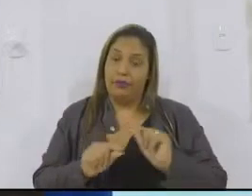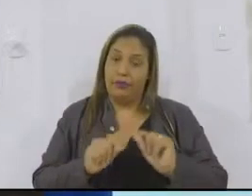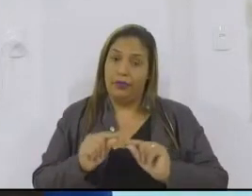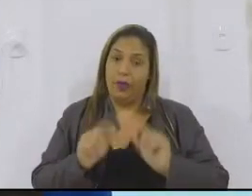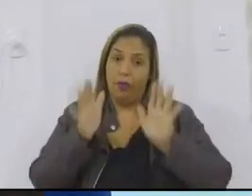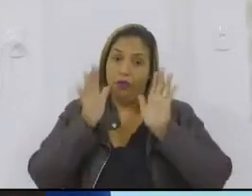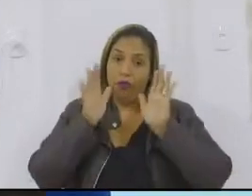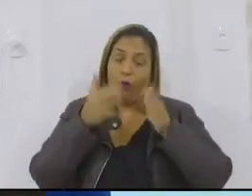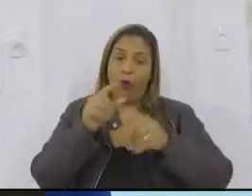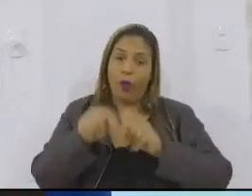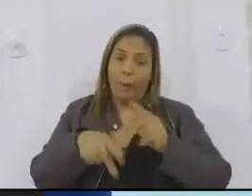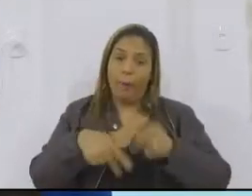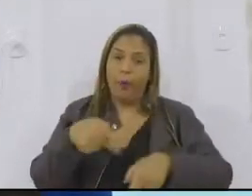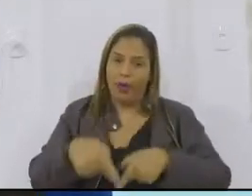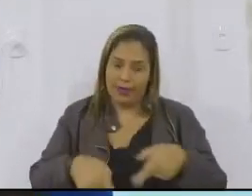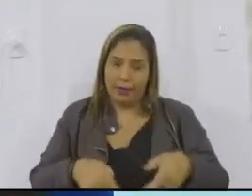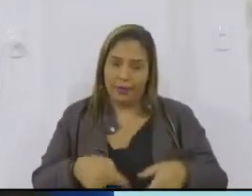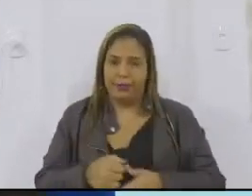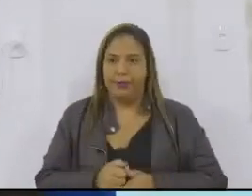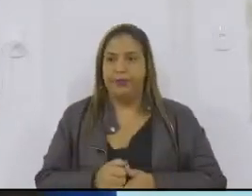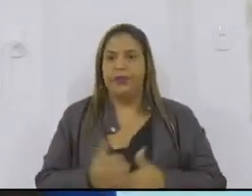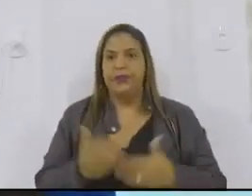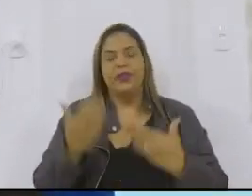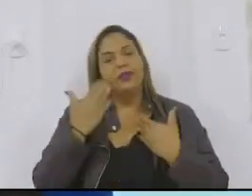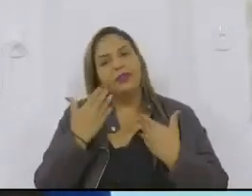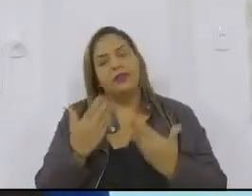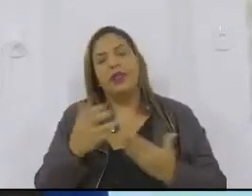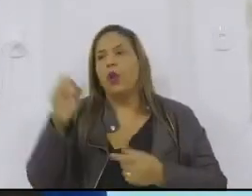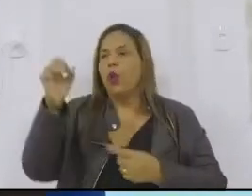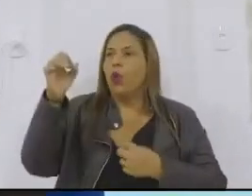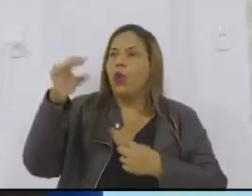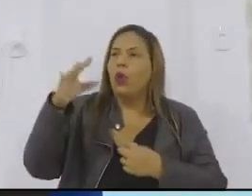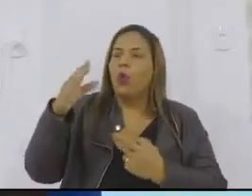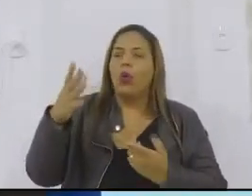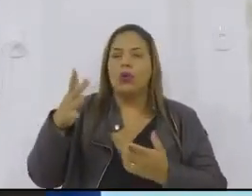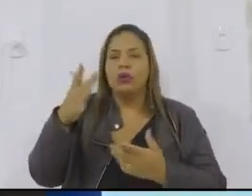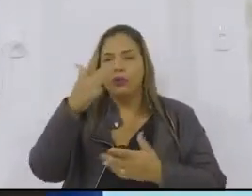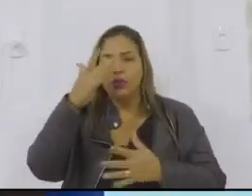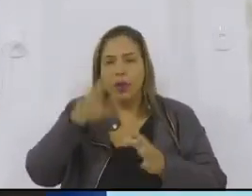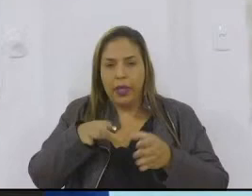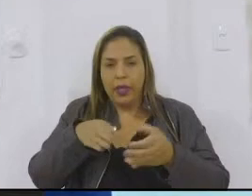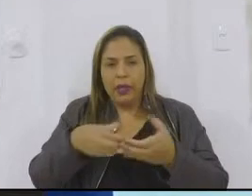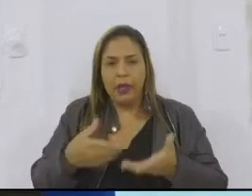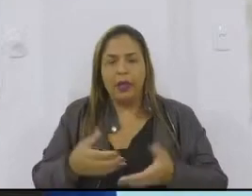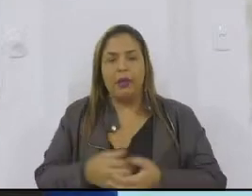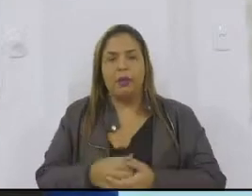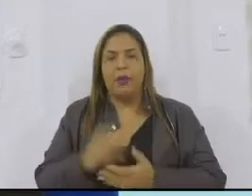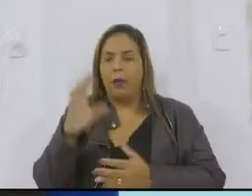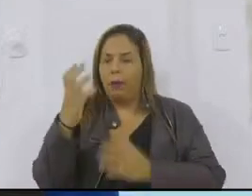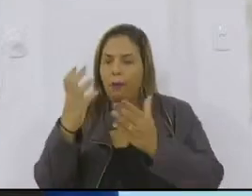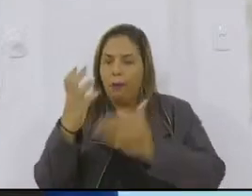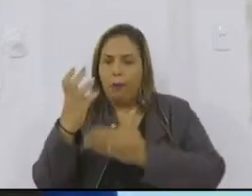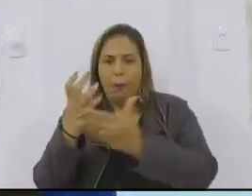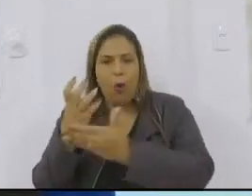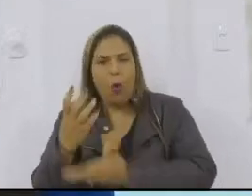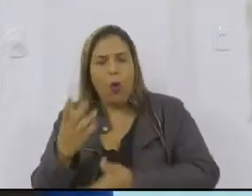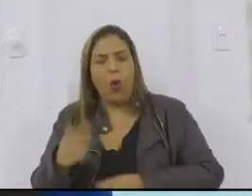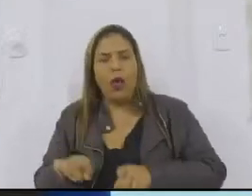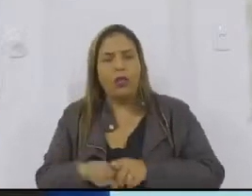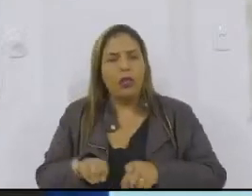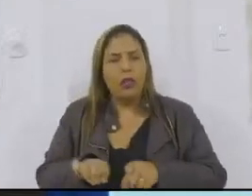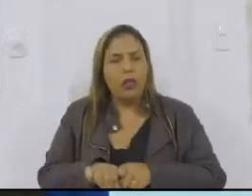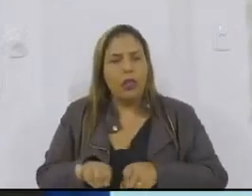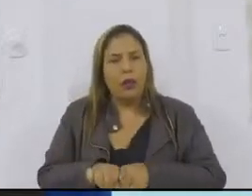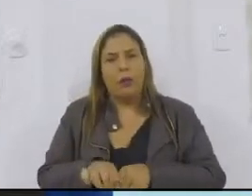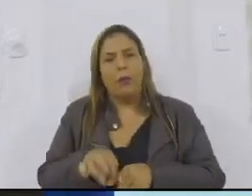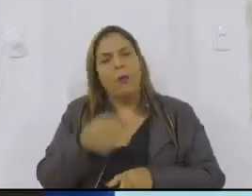ambiente, pessoal da iluminação, todo o pessoal da prefeitura que está funcionando aí, tá? Está